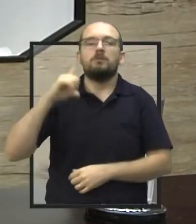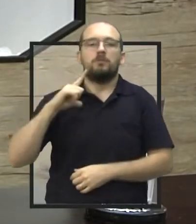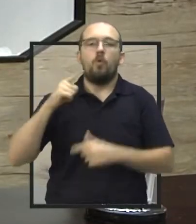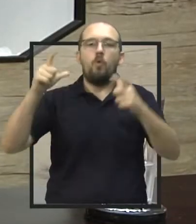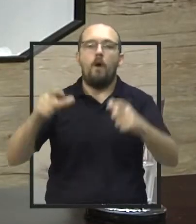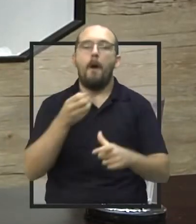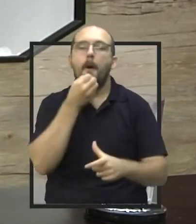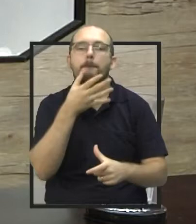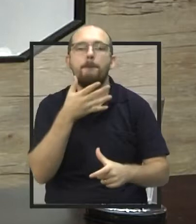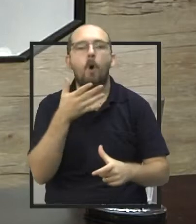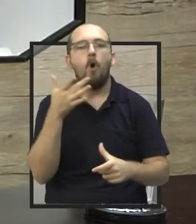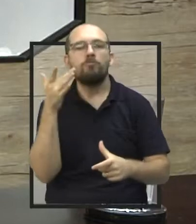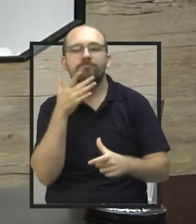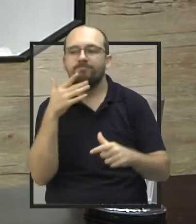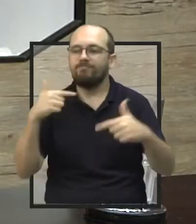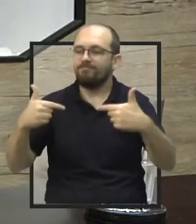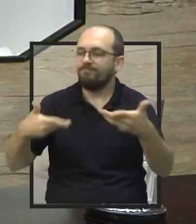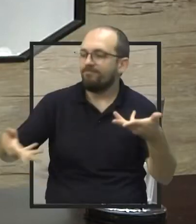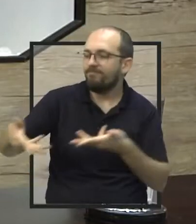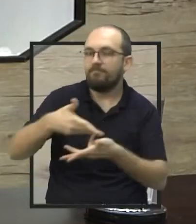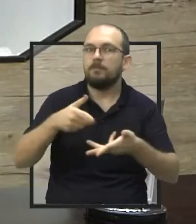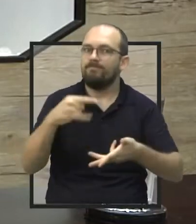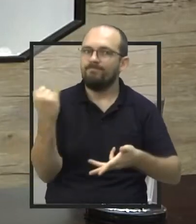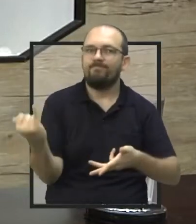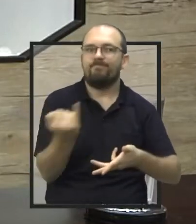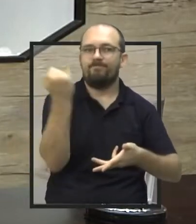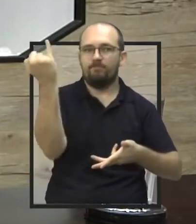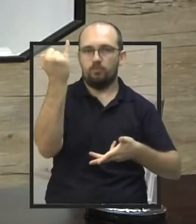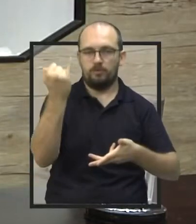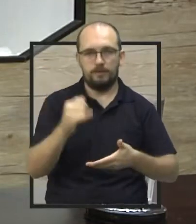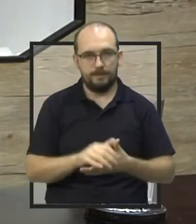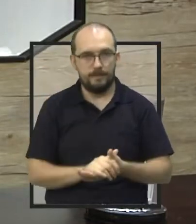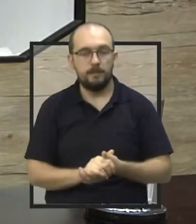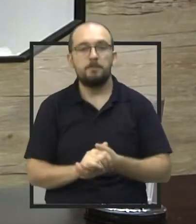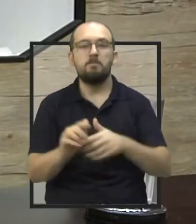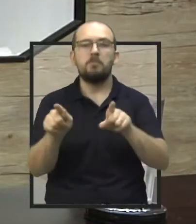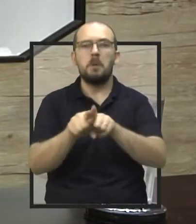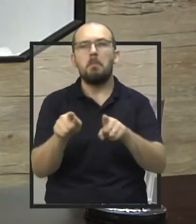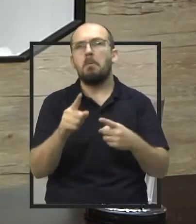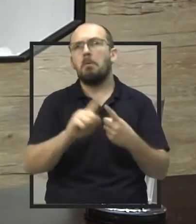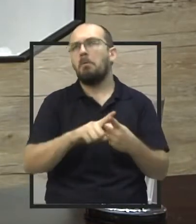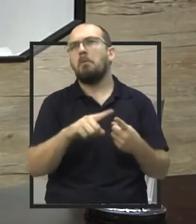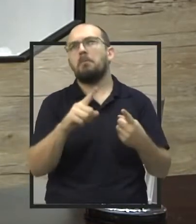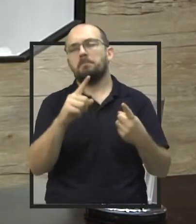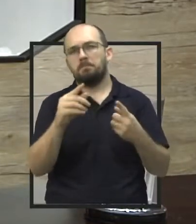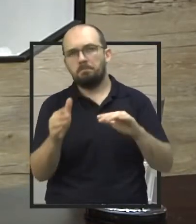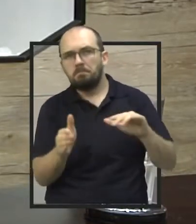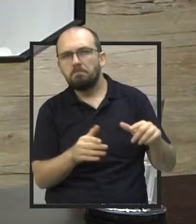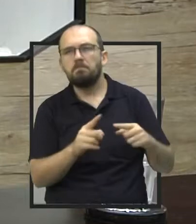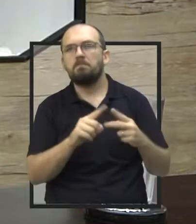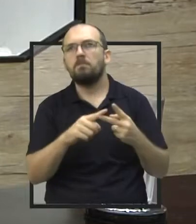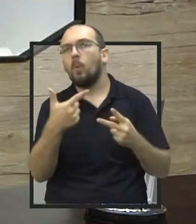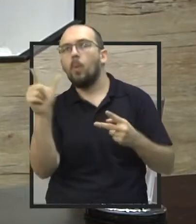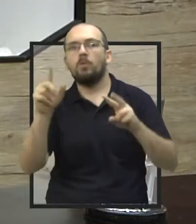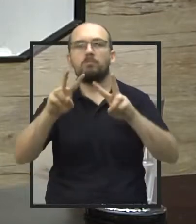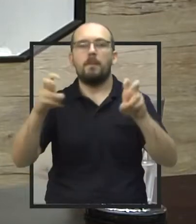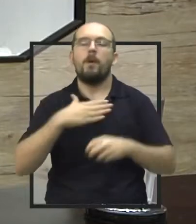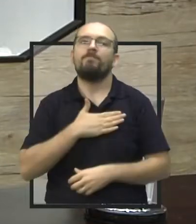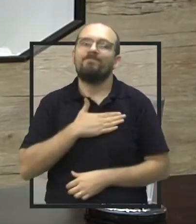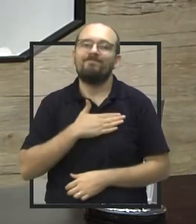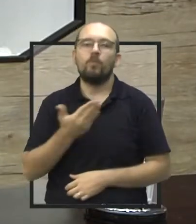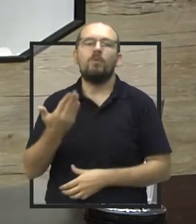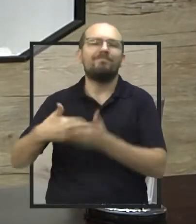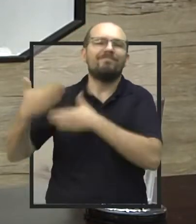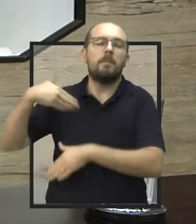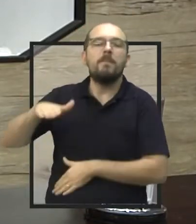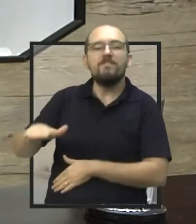com certeza essa crônica deve ser uma das que as pessoas mais se identificam, né? Sim, sim. Essa foi uma temática